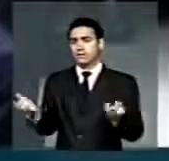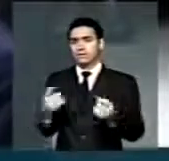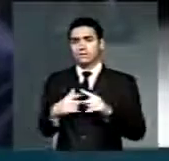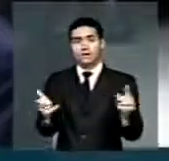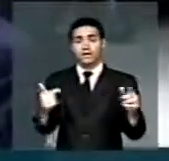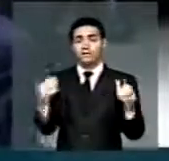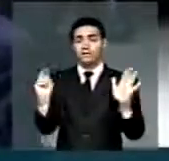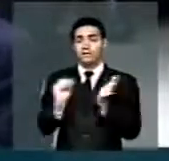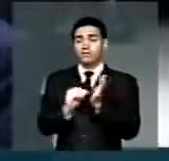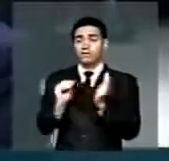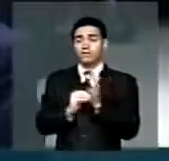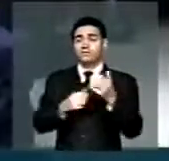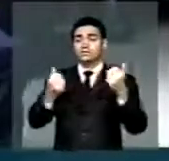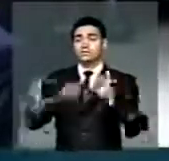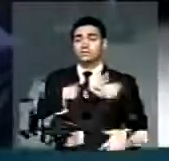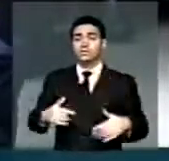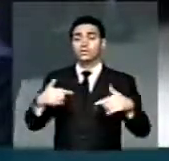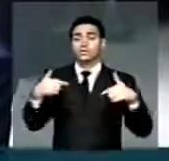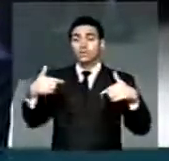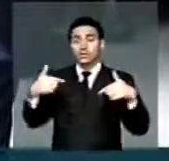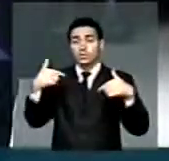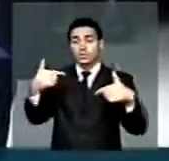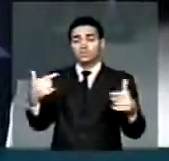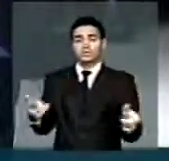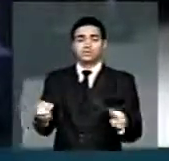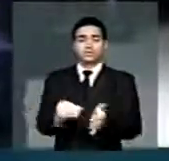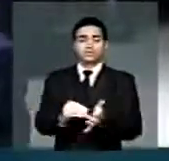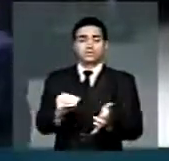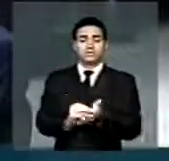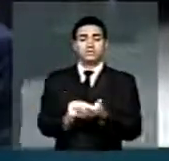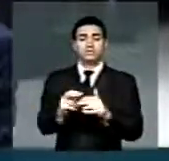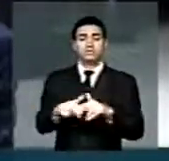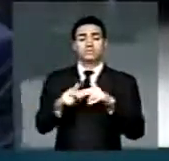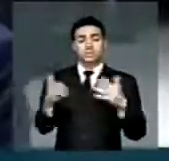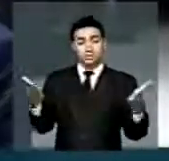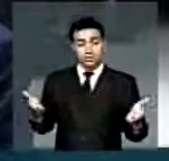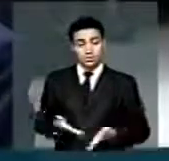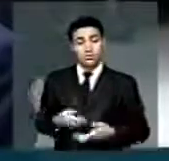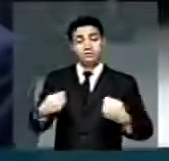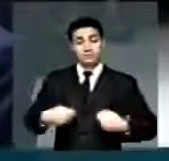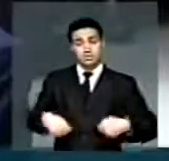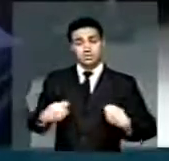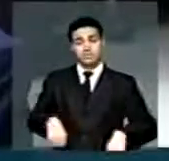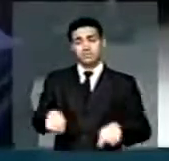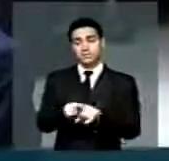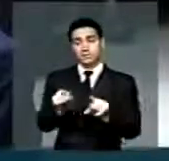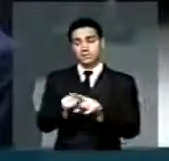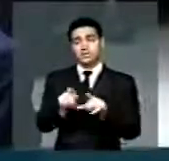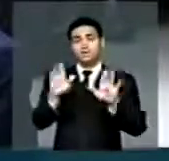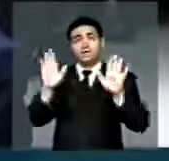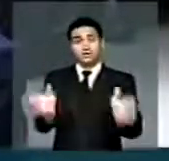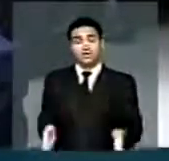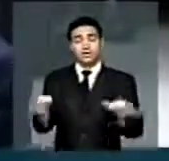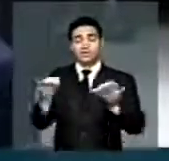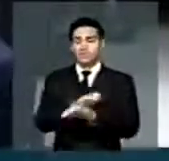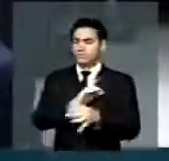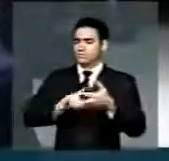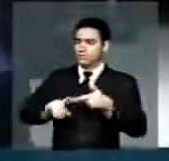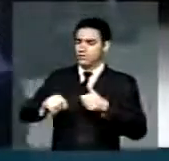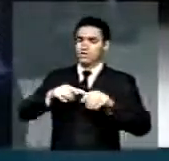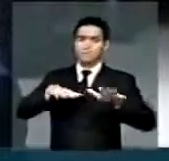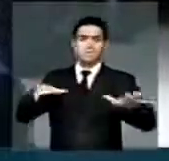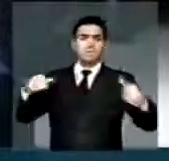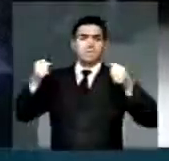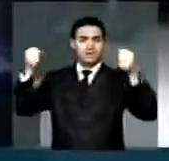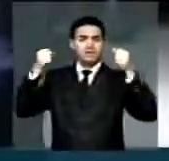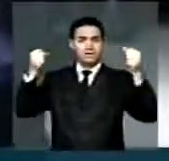fala em luta. E a luta contra o peleguismo é que hoje é necessária também. Nós tivemos aí várias